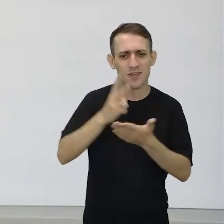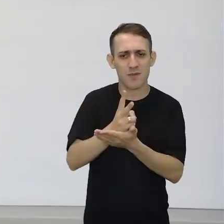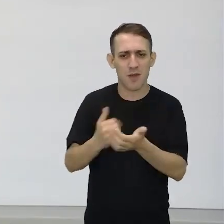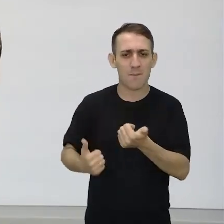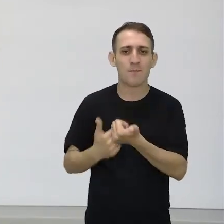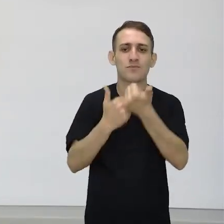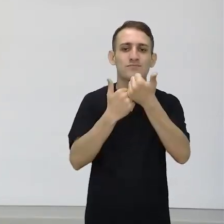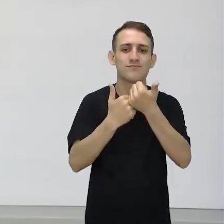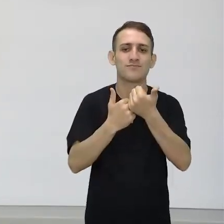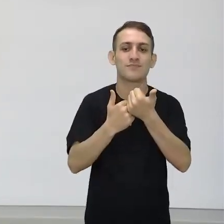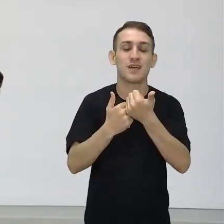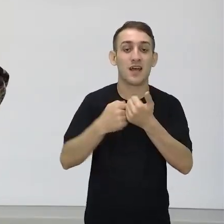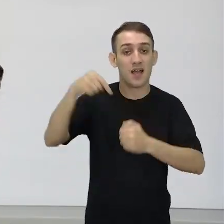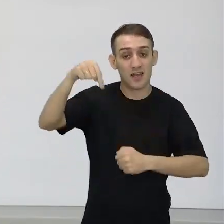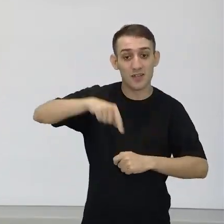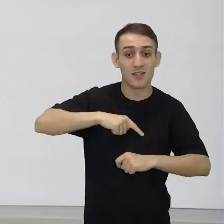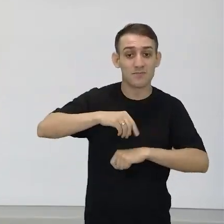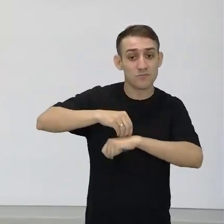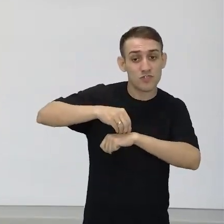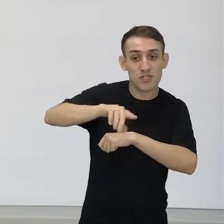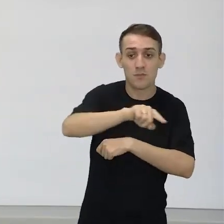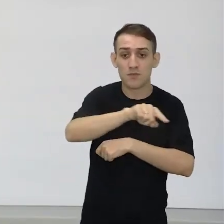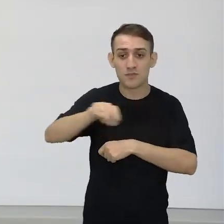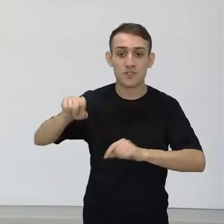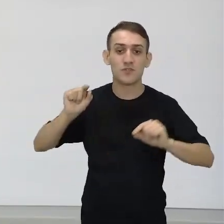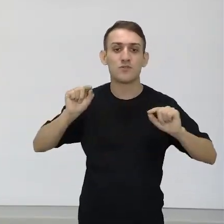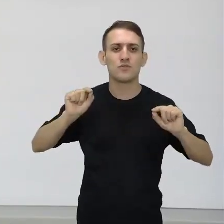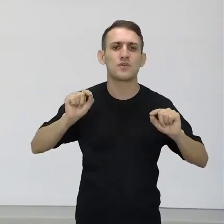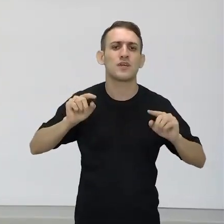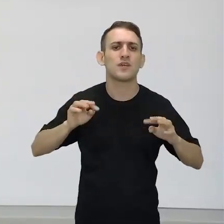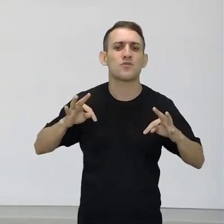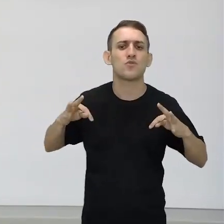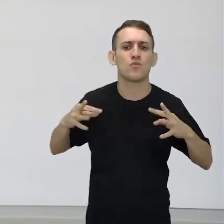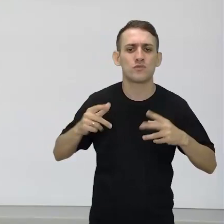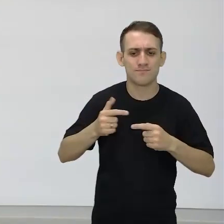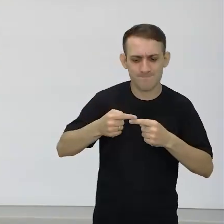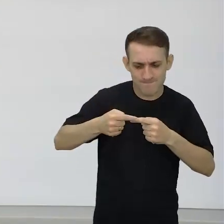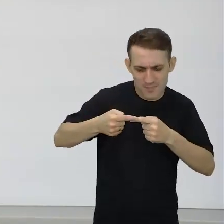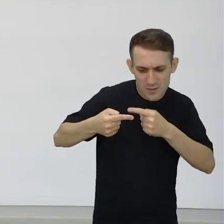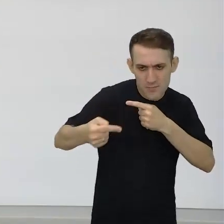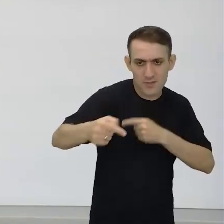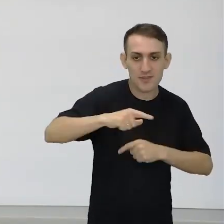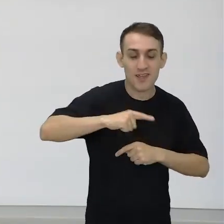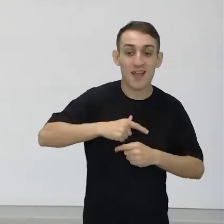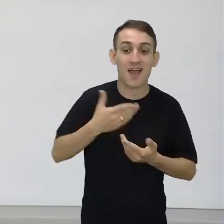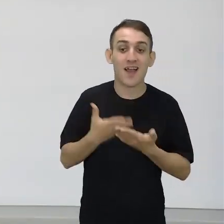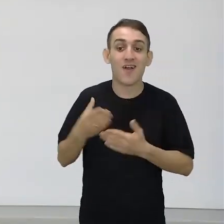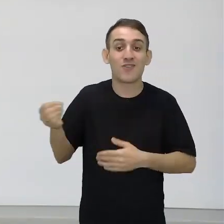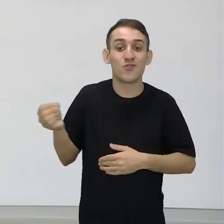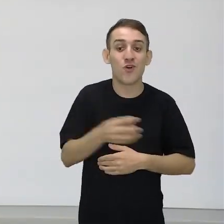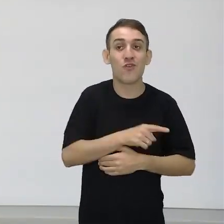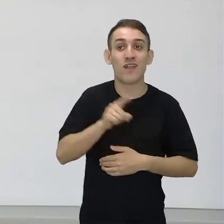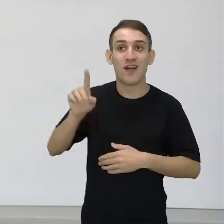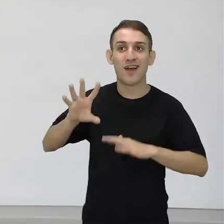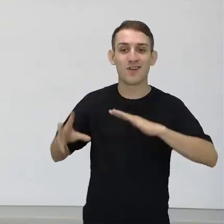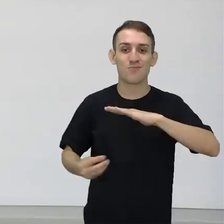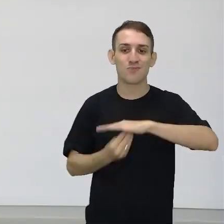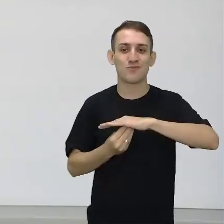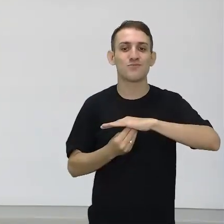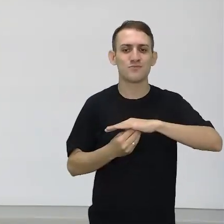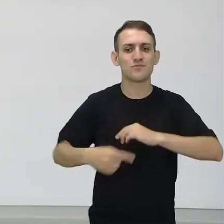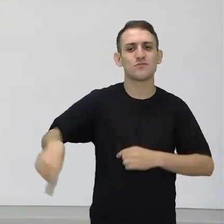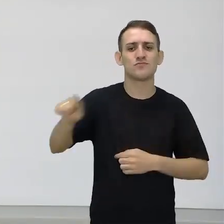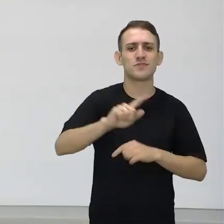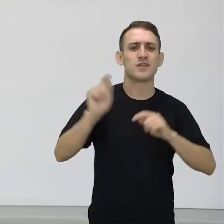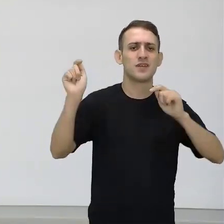aqui. Já vou deixar uma super dica aqui para vocês. Toda semana temos aulas inéditas no repositório. Então, você